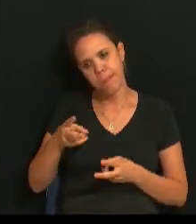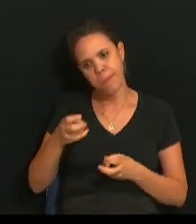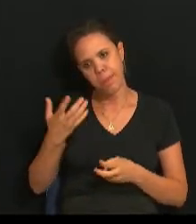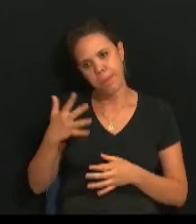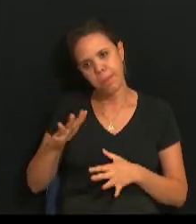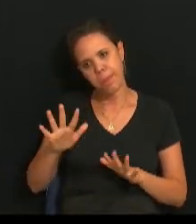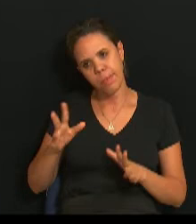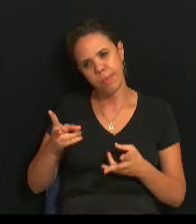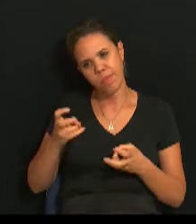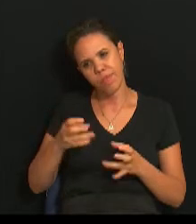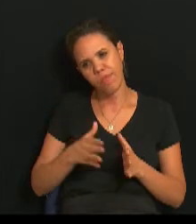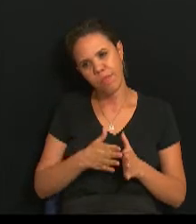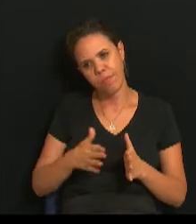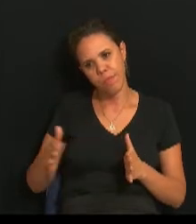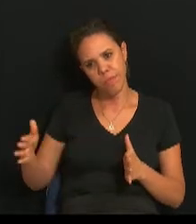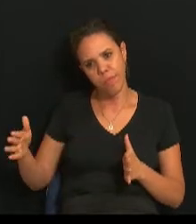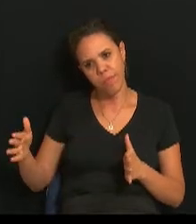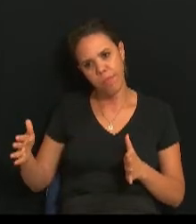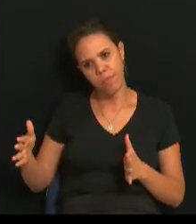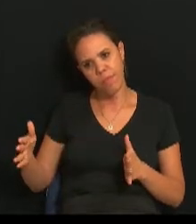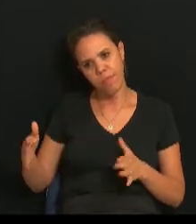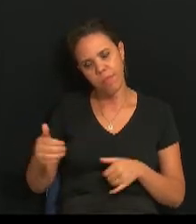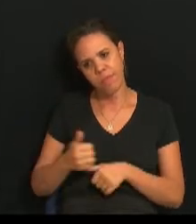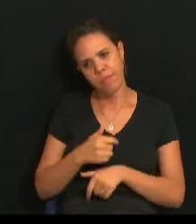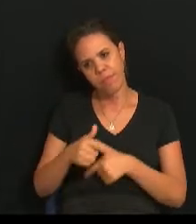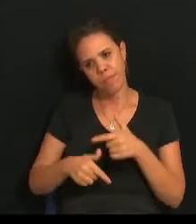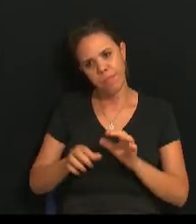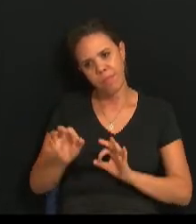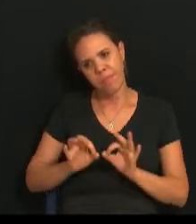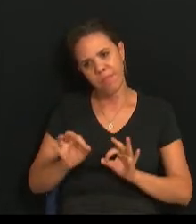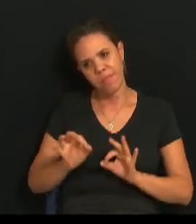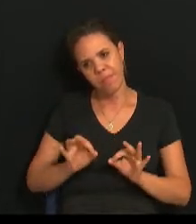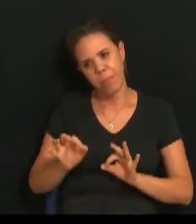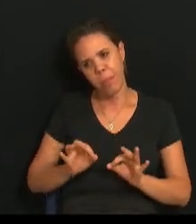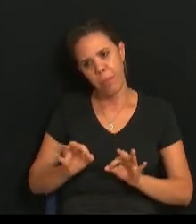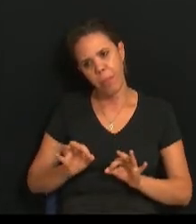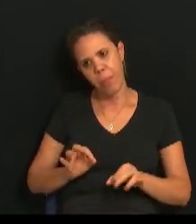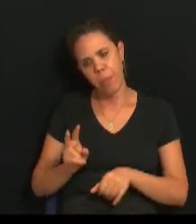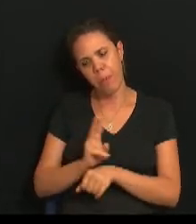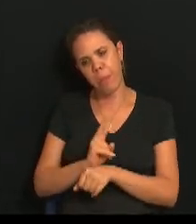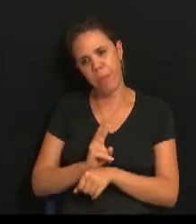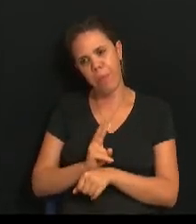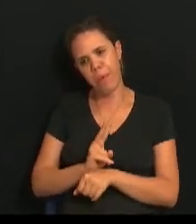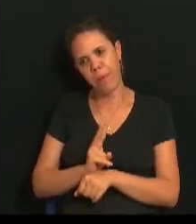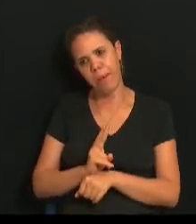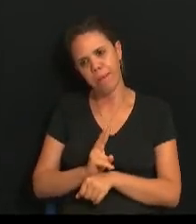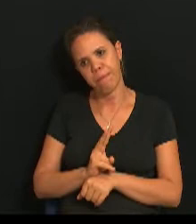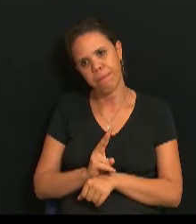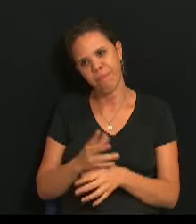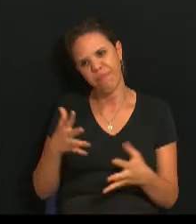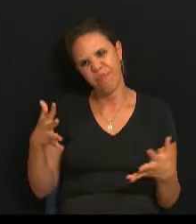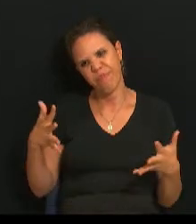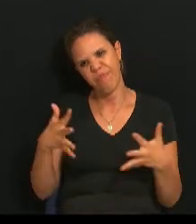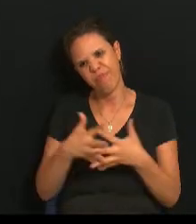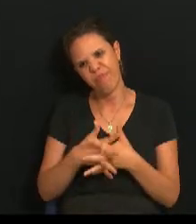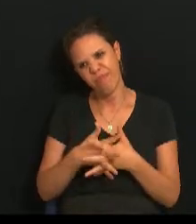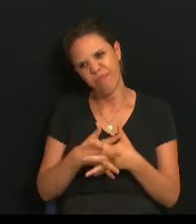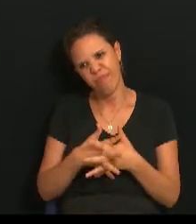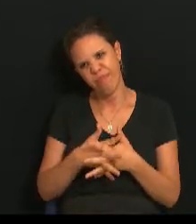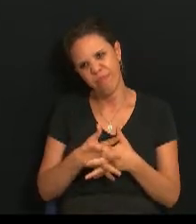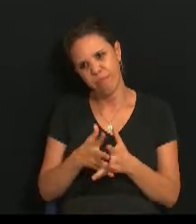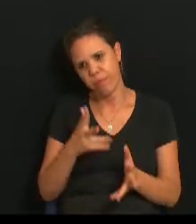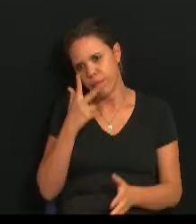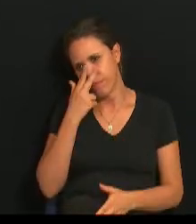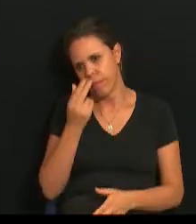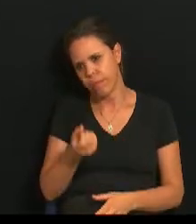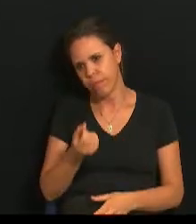é que durante as práticas diárias, a organização do trabalho das monitoras está meio confuso, né? Porque ainda parece